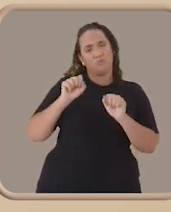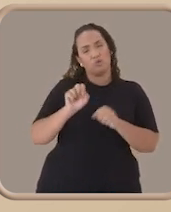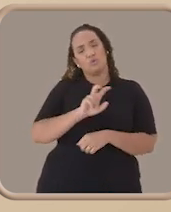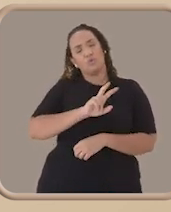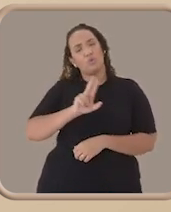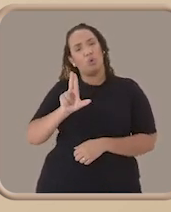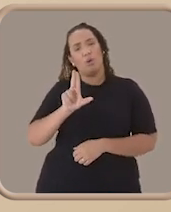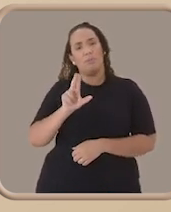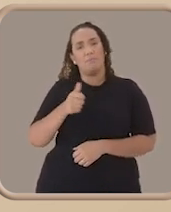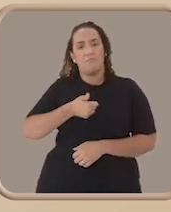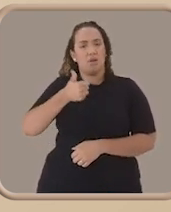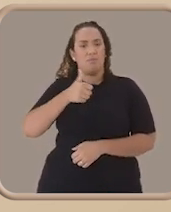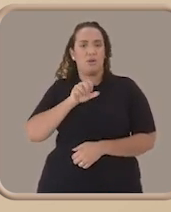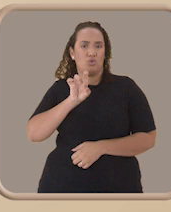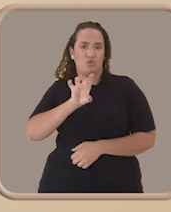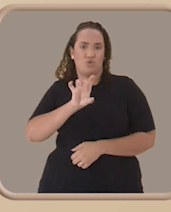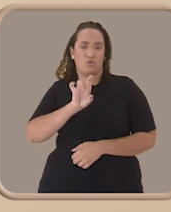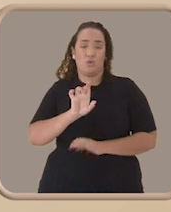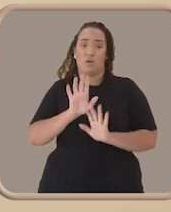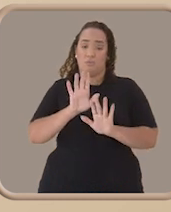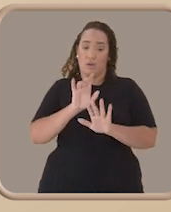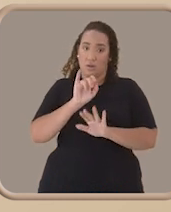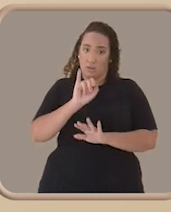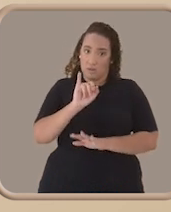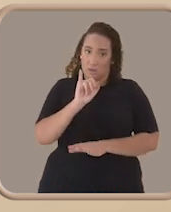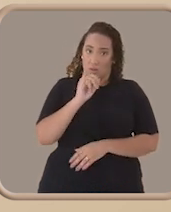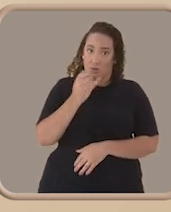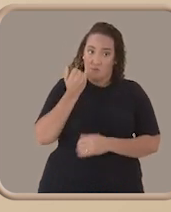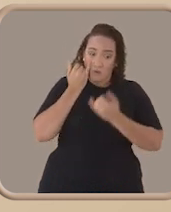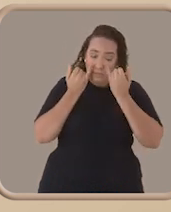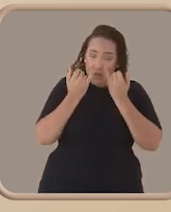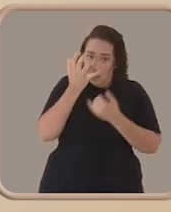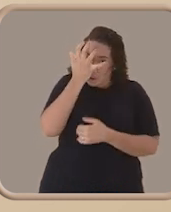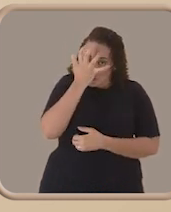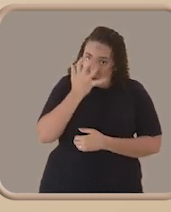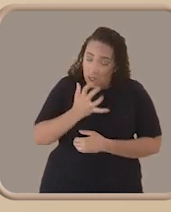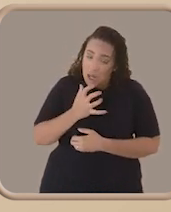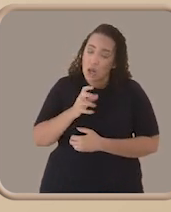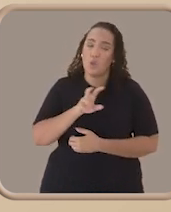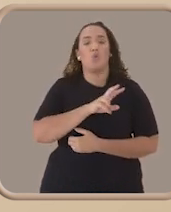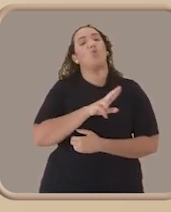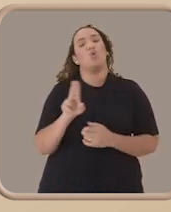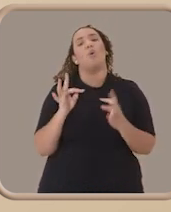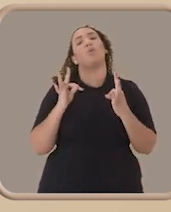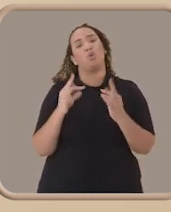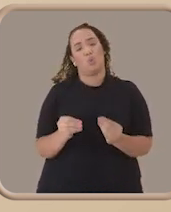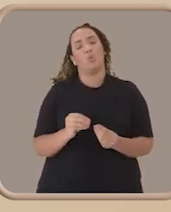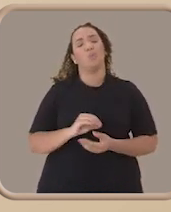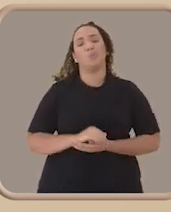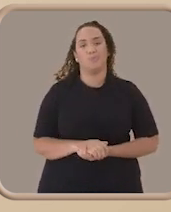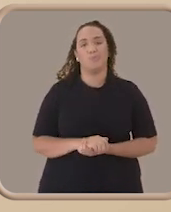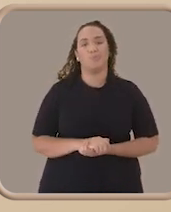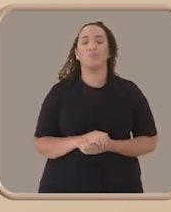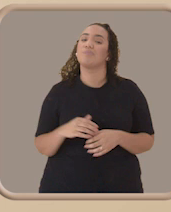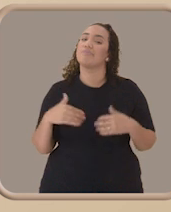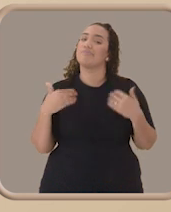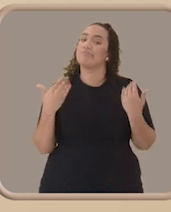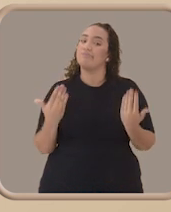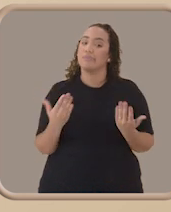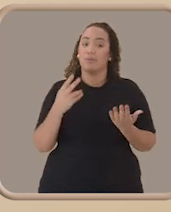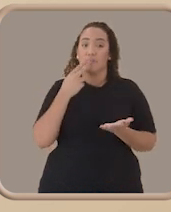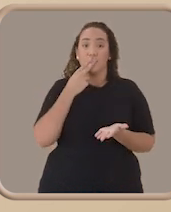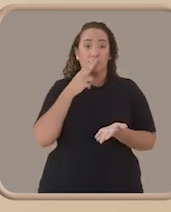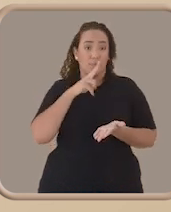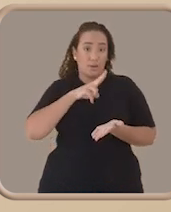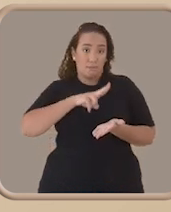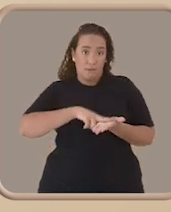nome. E se for uma carta mais séria, podemos escrever o nome completo. Assim, a carta que acabamos de ler